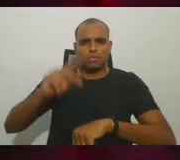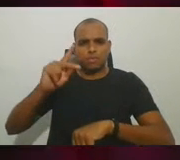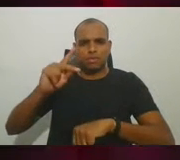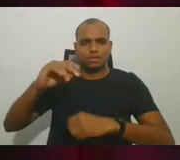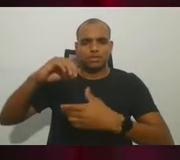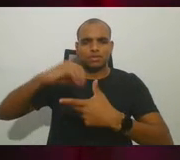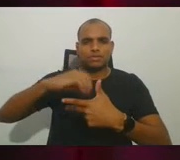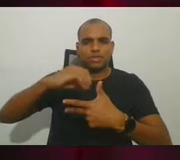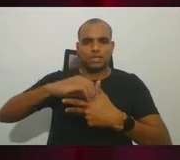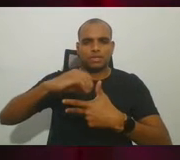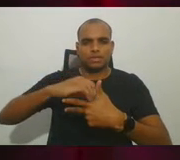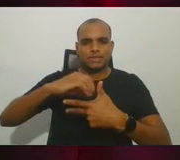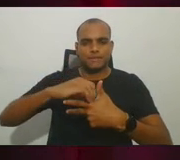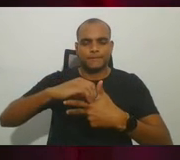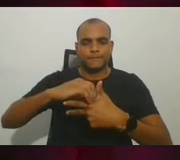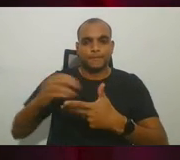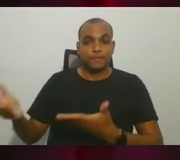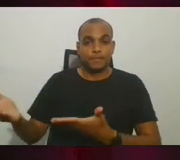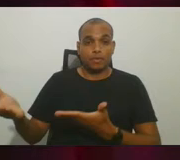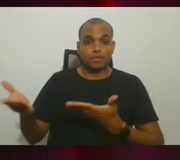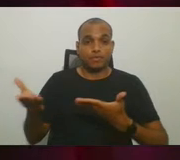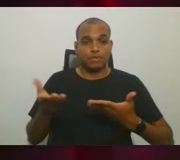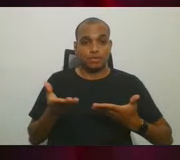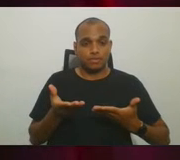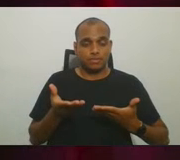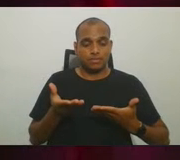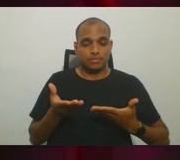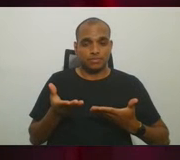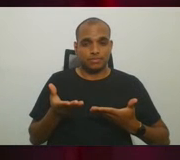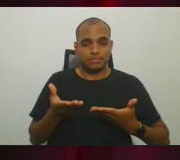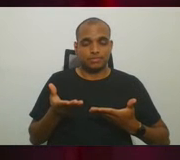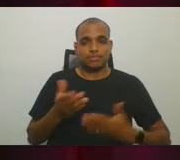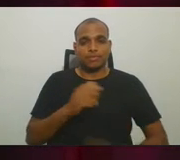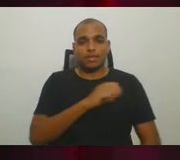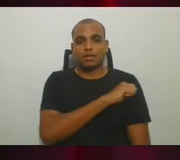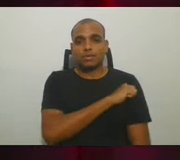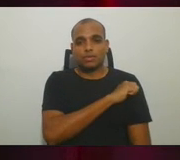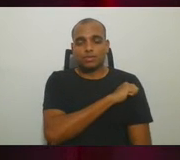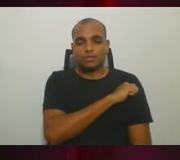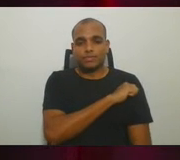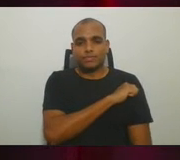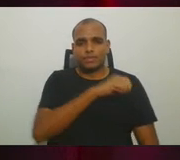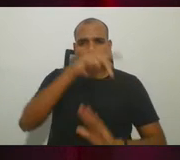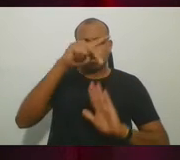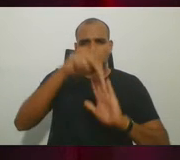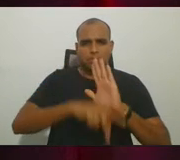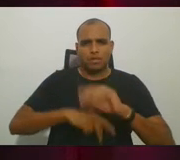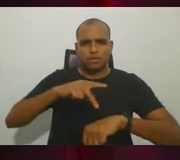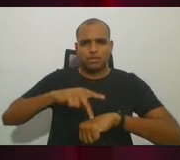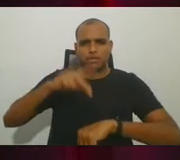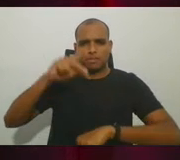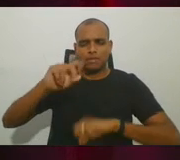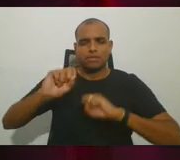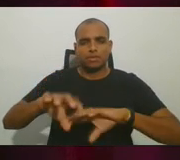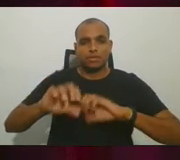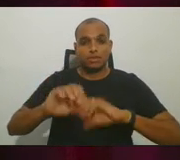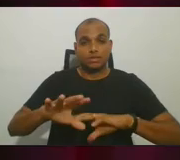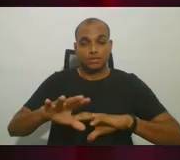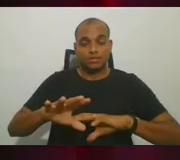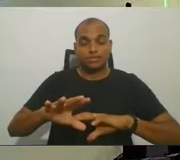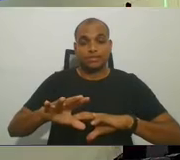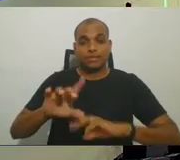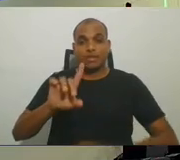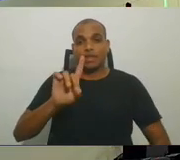Unesc. Convidamos o acadêmico do Programa de Pós-Graduação em Educação,